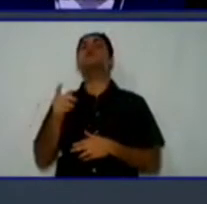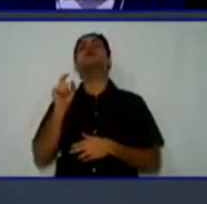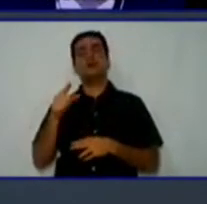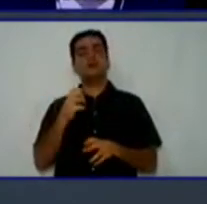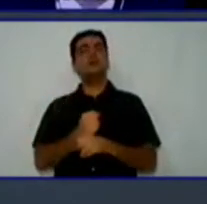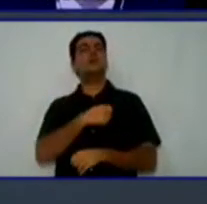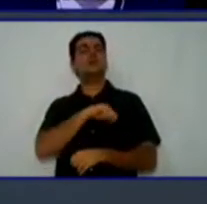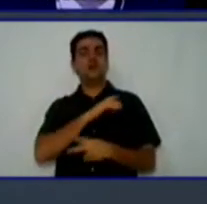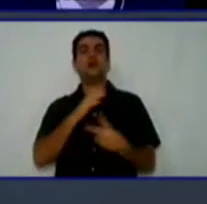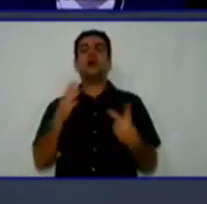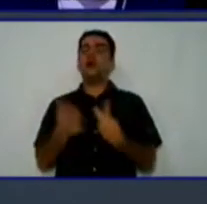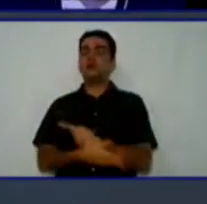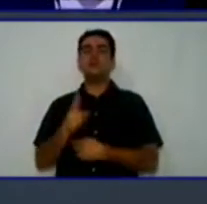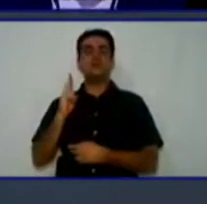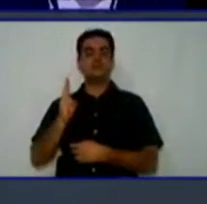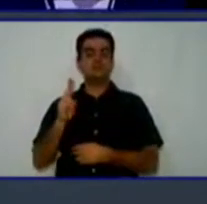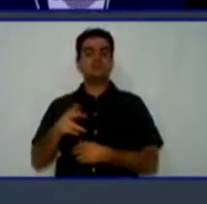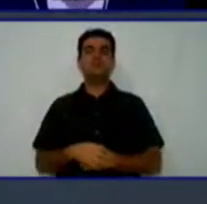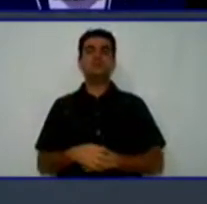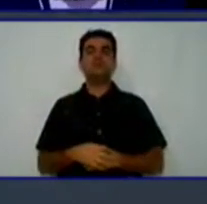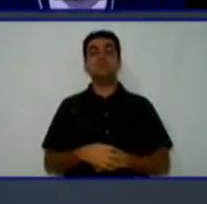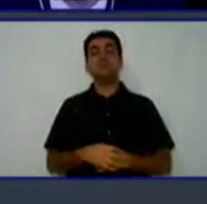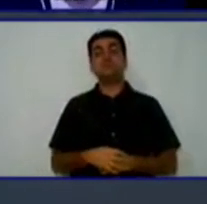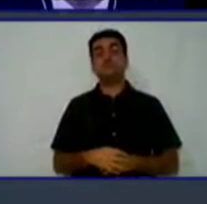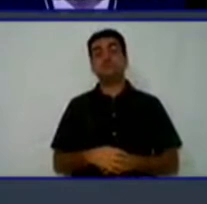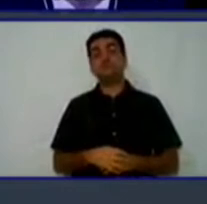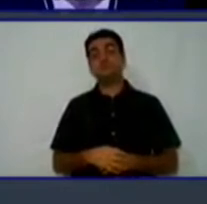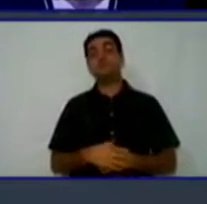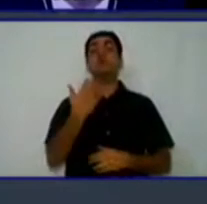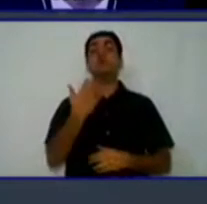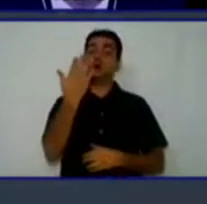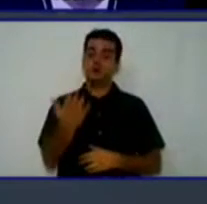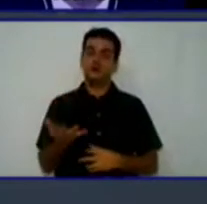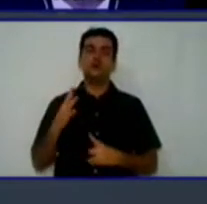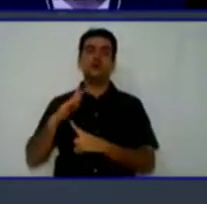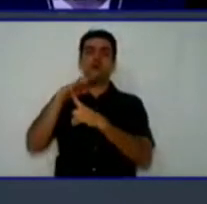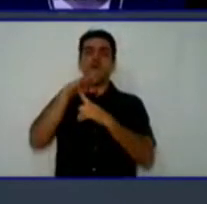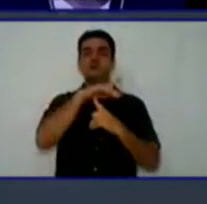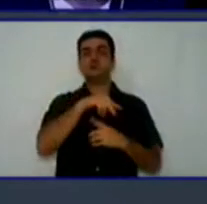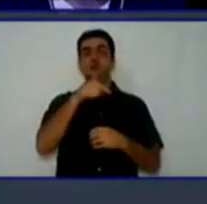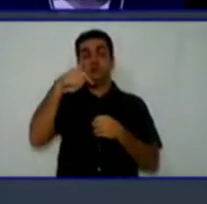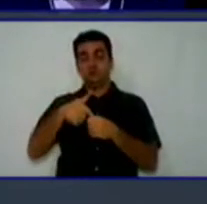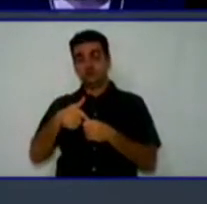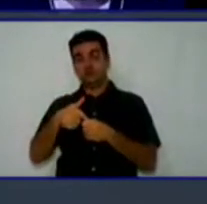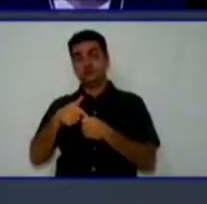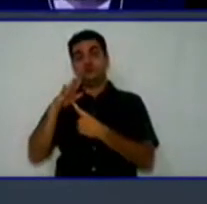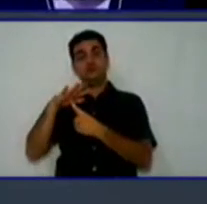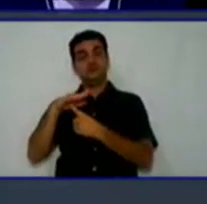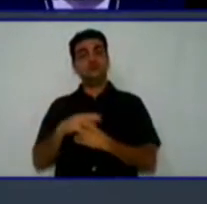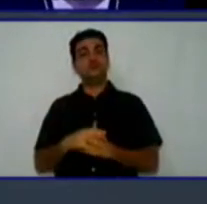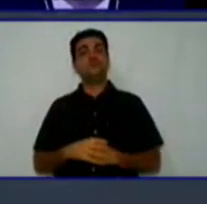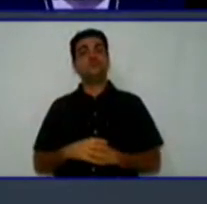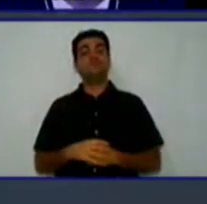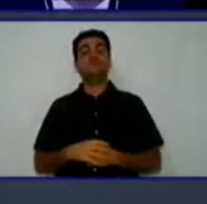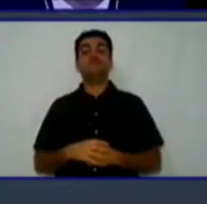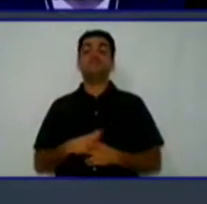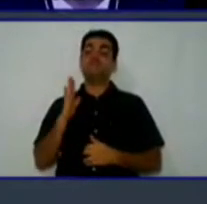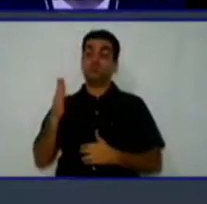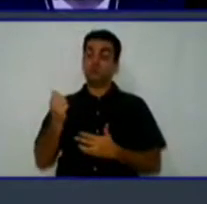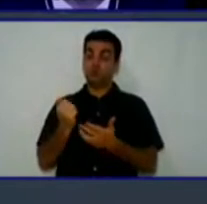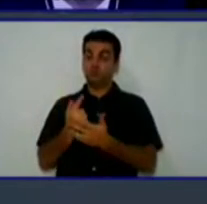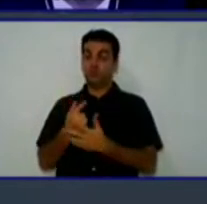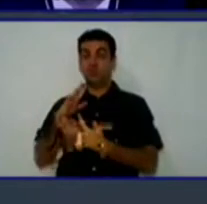seja mantida. Despesas com combustíveis das aeronaves. Sendo a aquisição das aeronaves